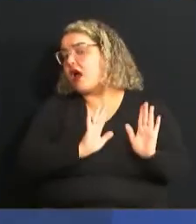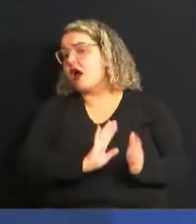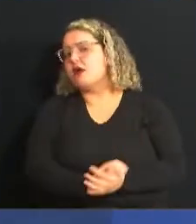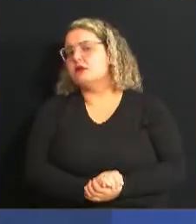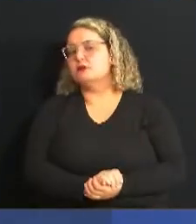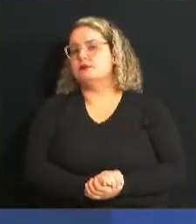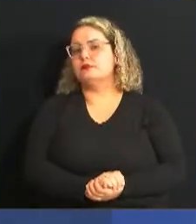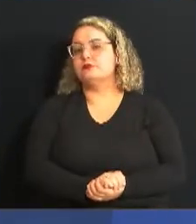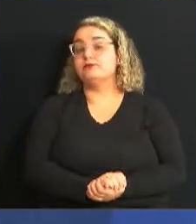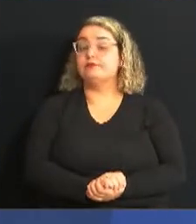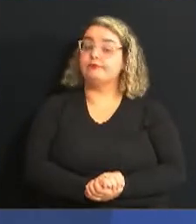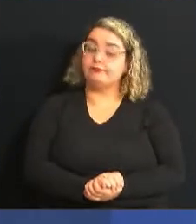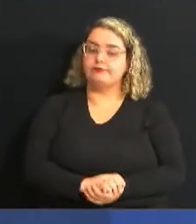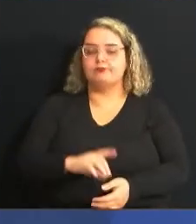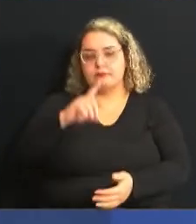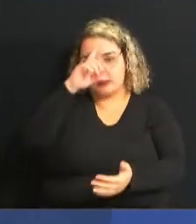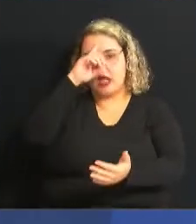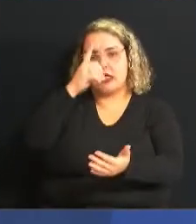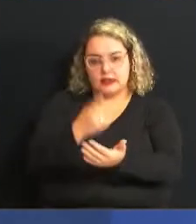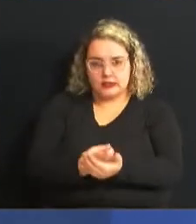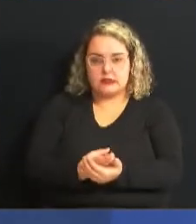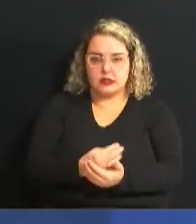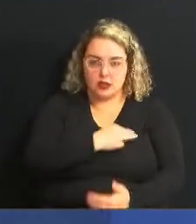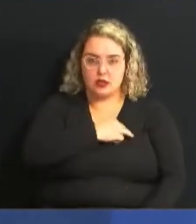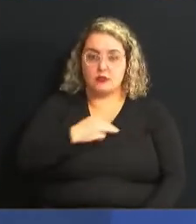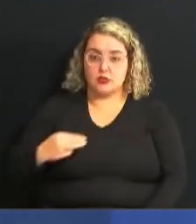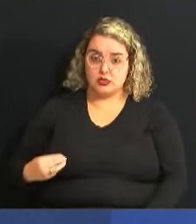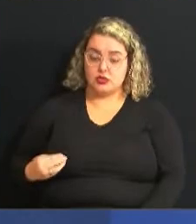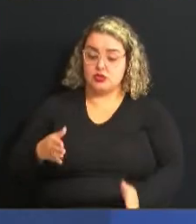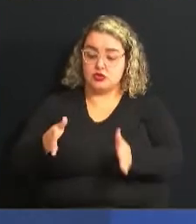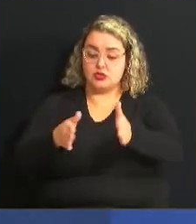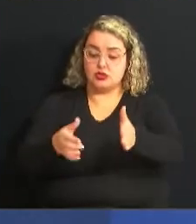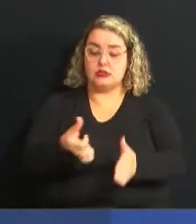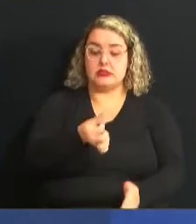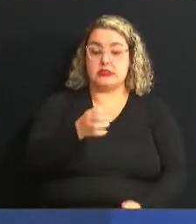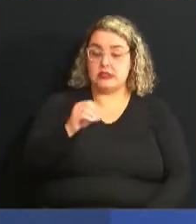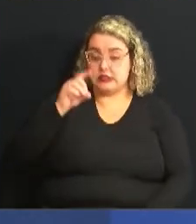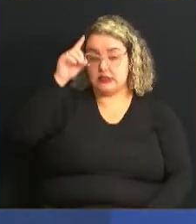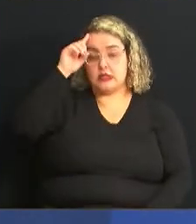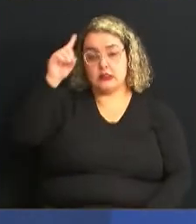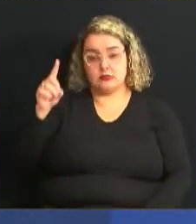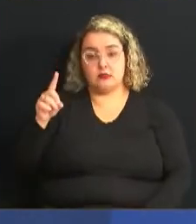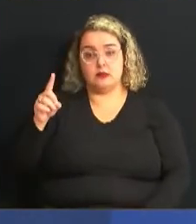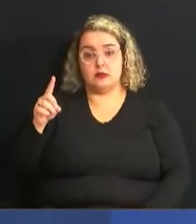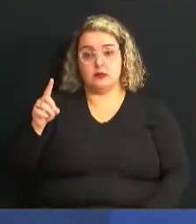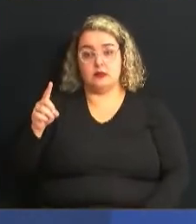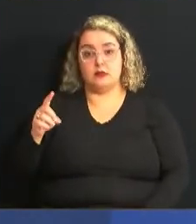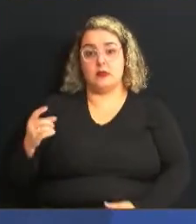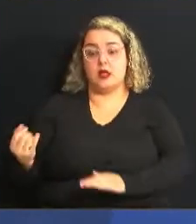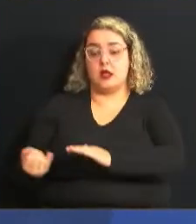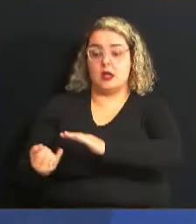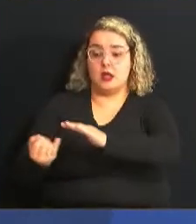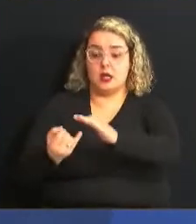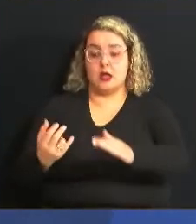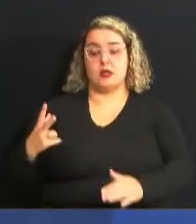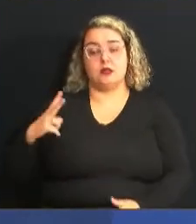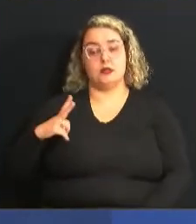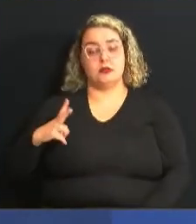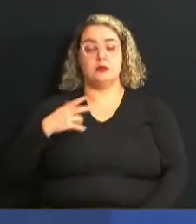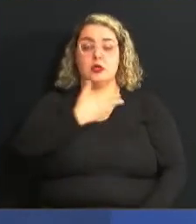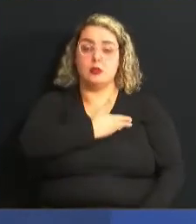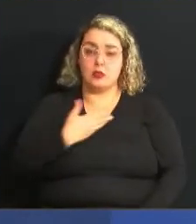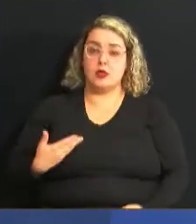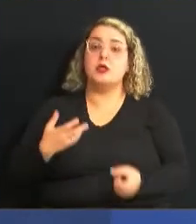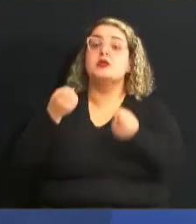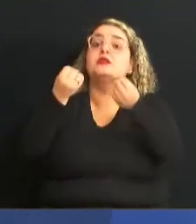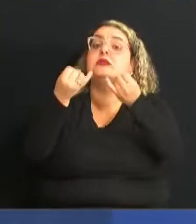Na sua decisão, o ministro estabeleceu um prazo de 60 dias para que entes públicos e privados da área da saúde